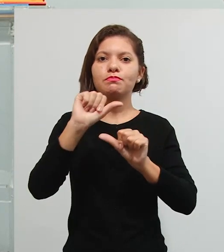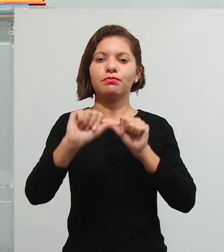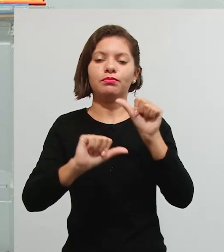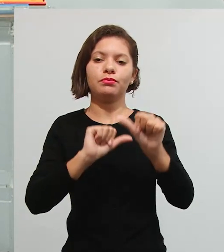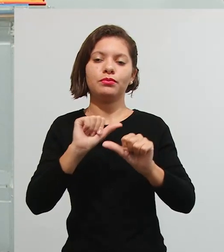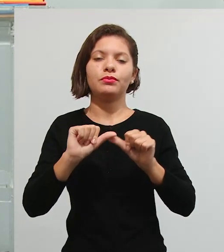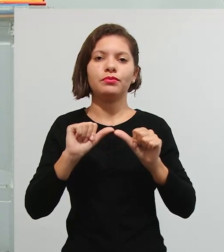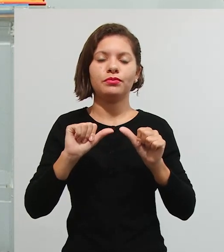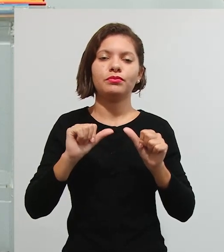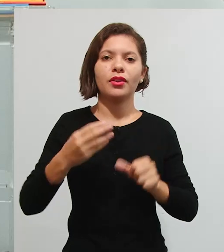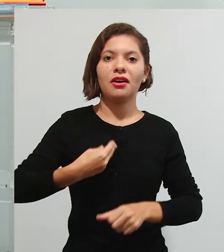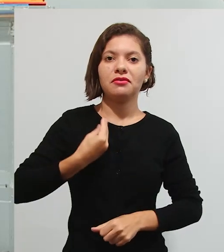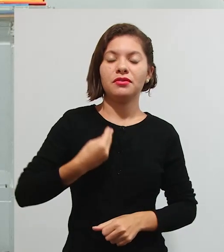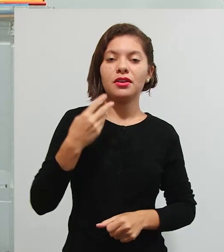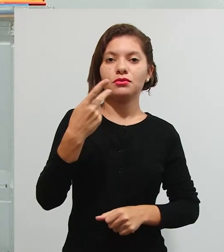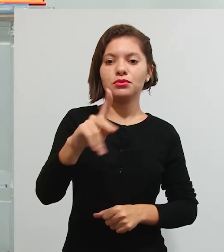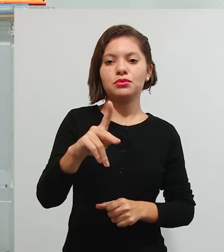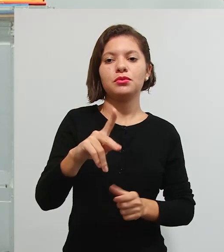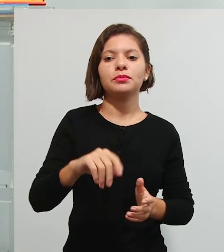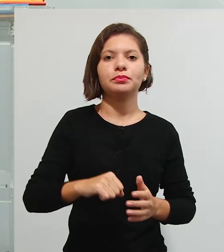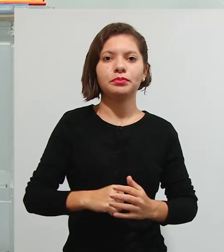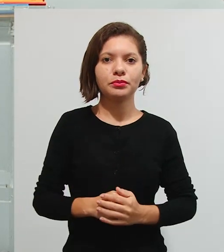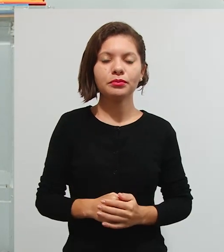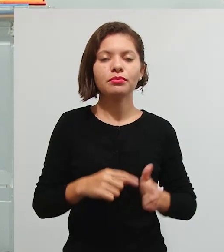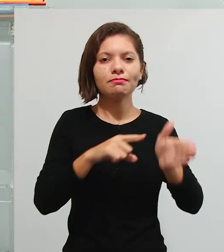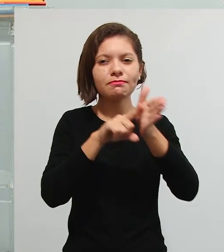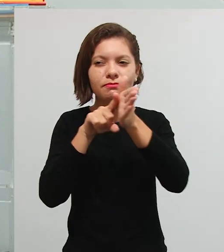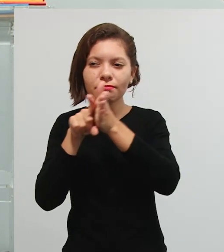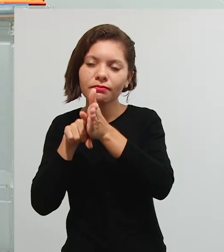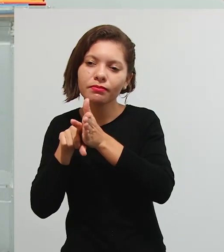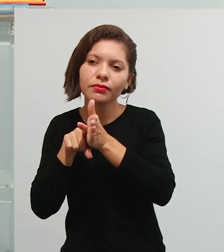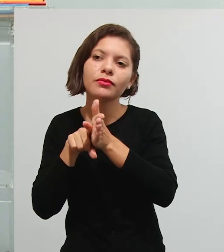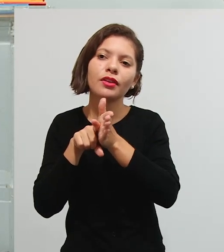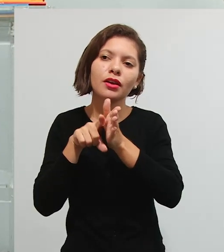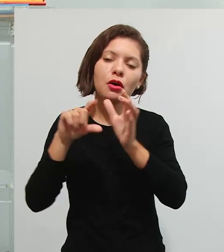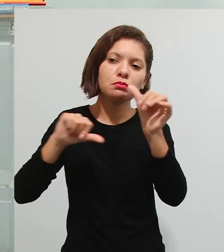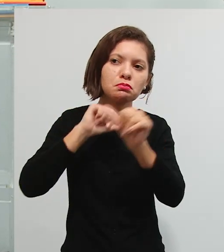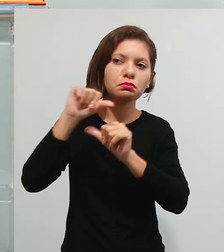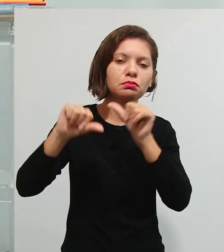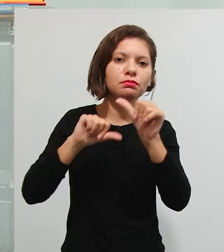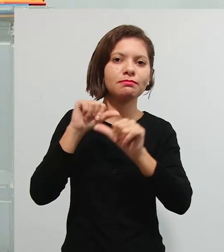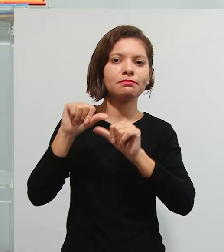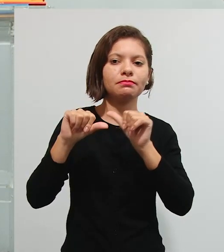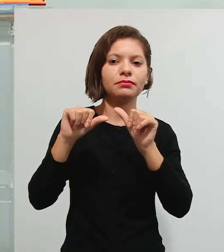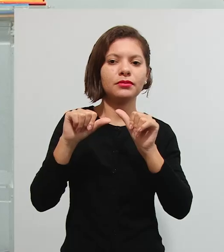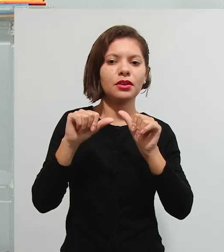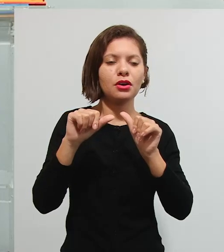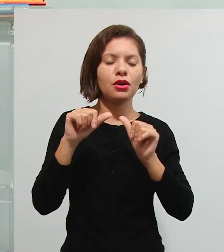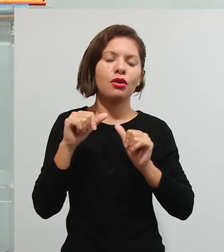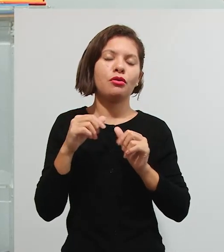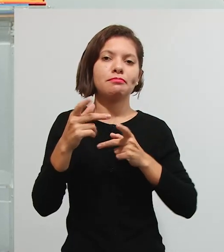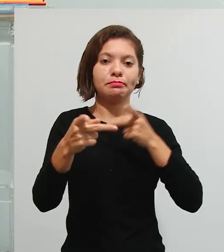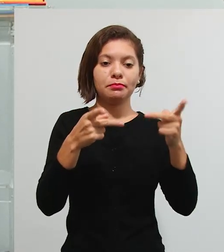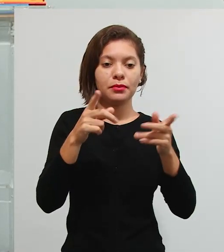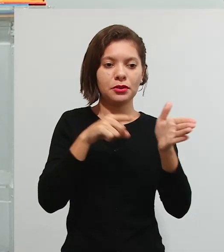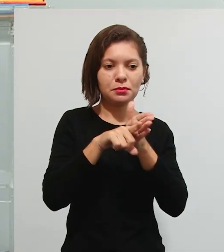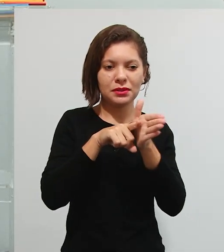ser criança, maiores são as chances de que a sua aula, a sua prática pedagógica, a sua gestão da